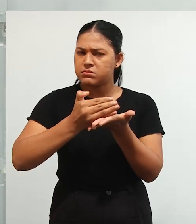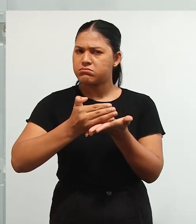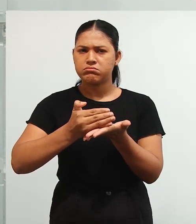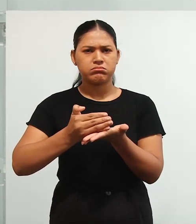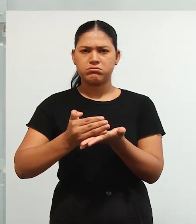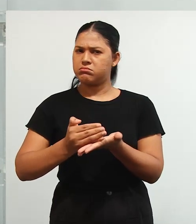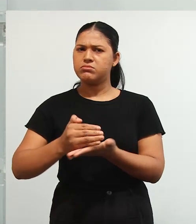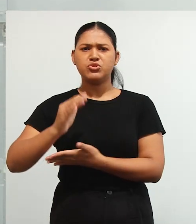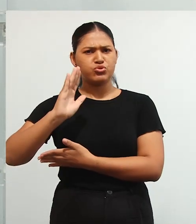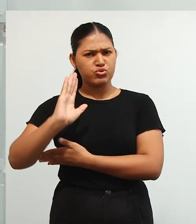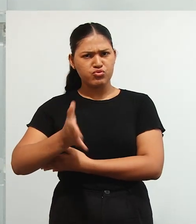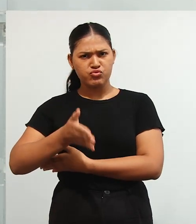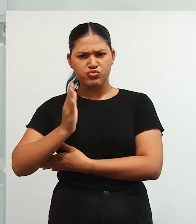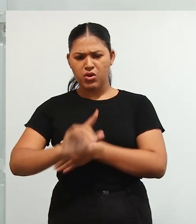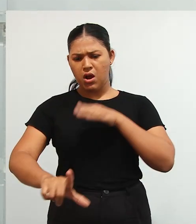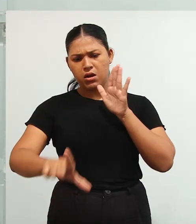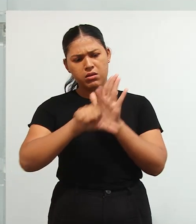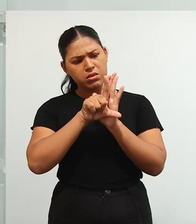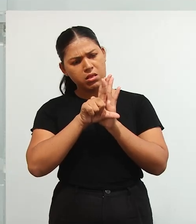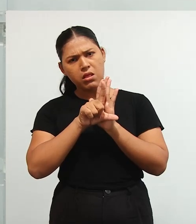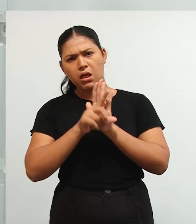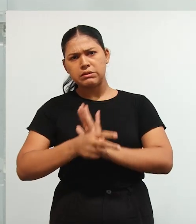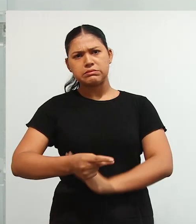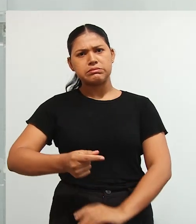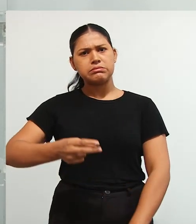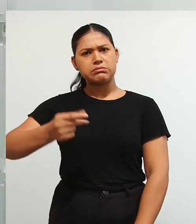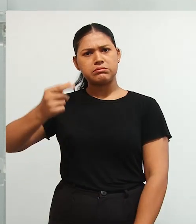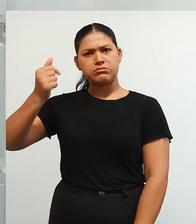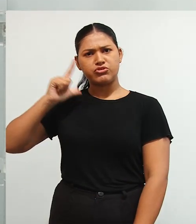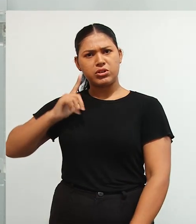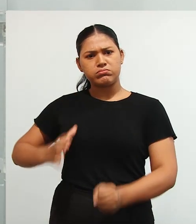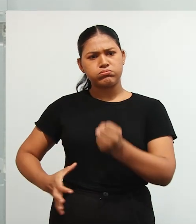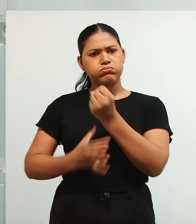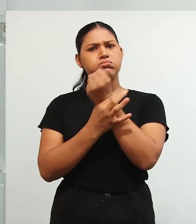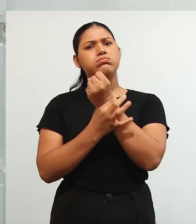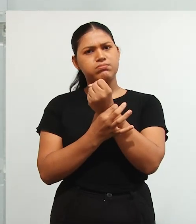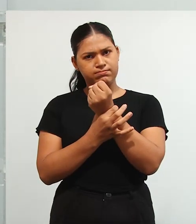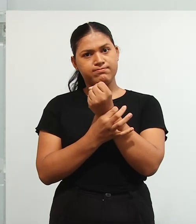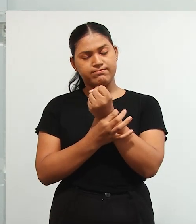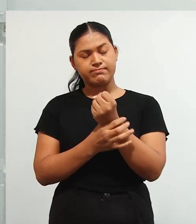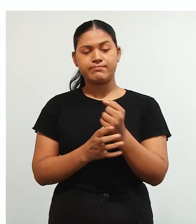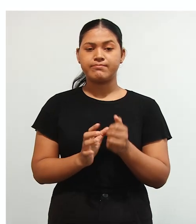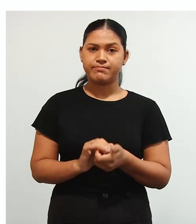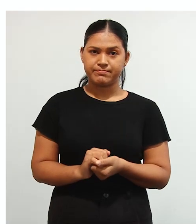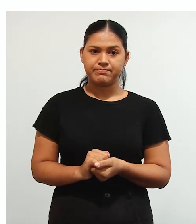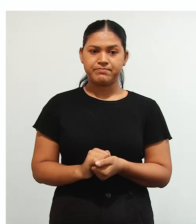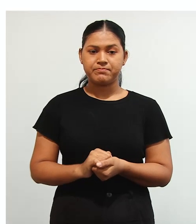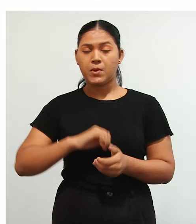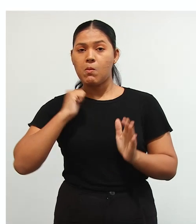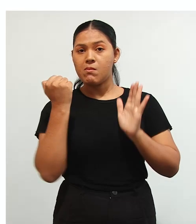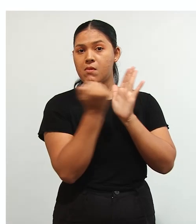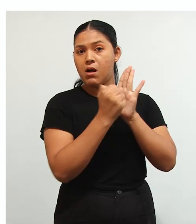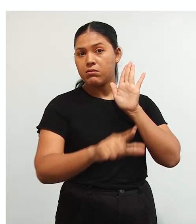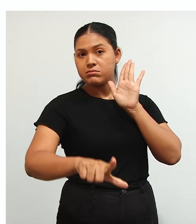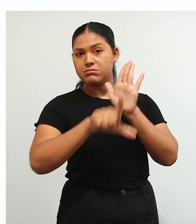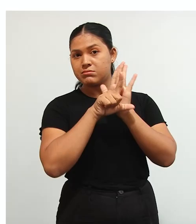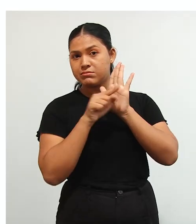que assegurassem a implementação dessa lei. Então, o que a gente vai ver aqui, me acompanhe por gentileza,